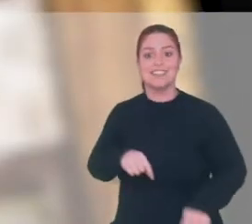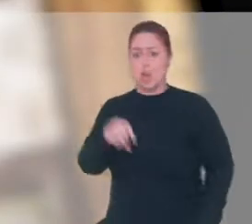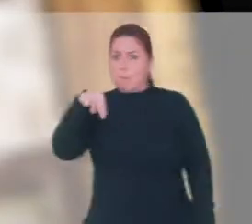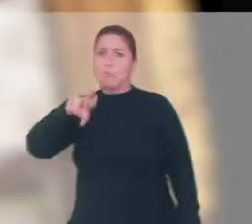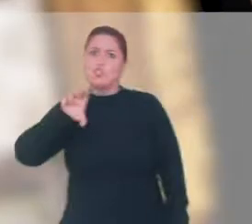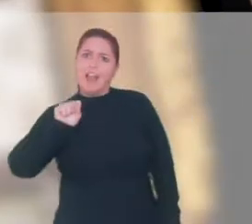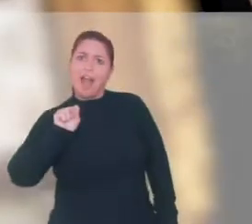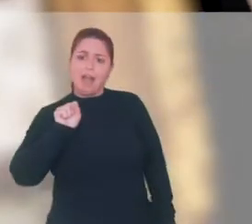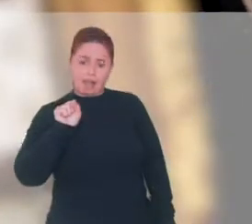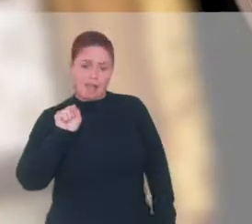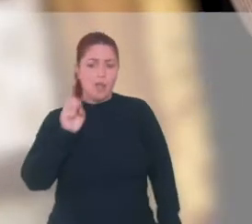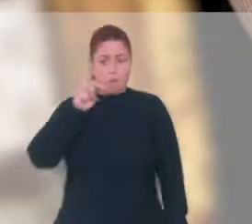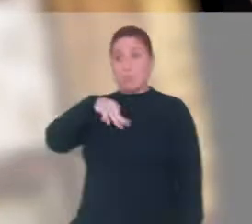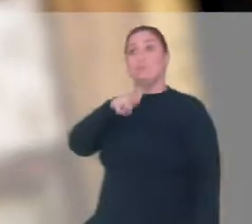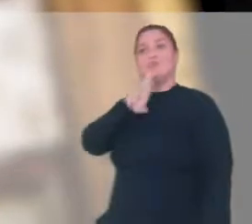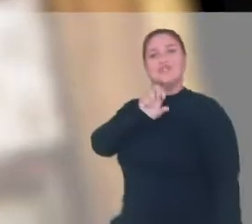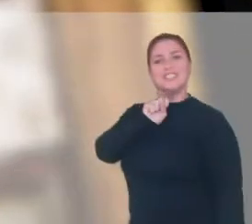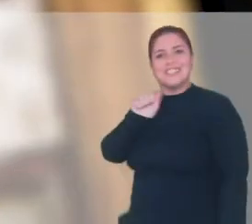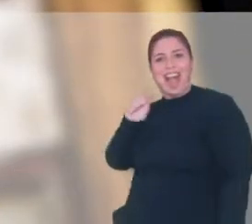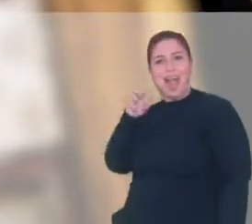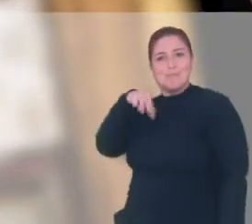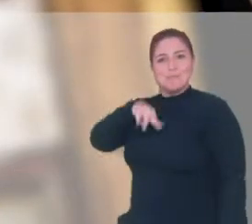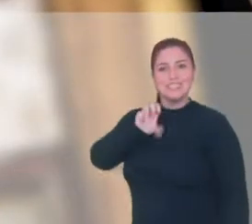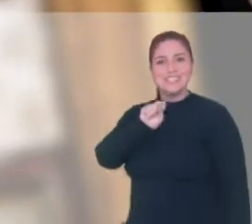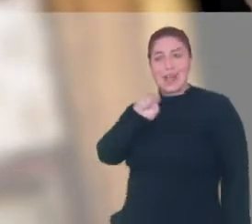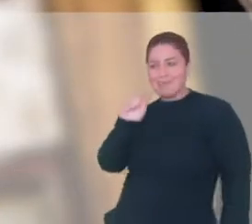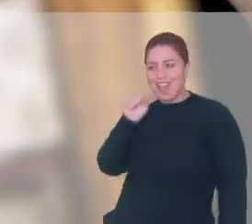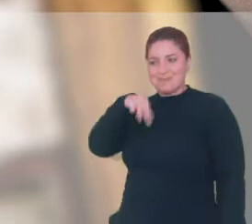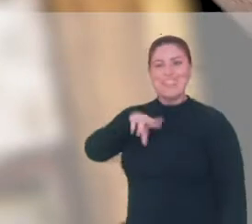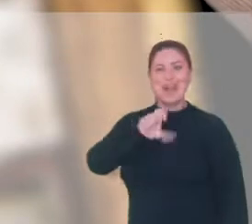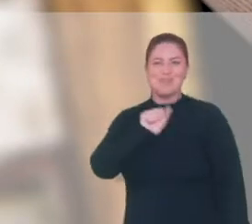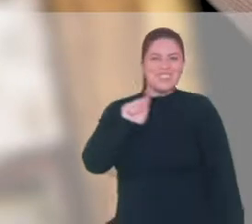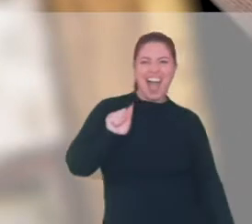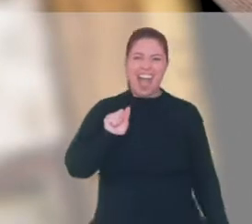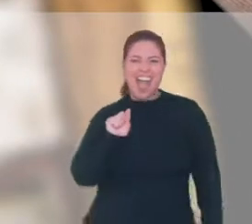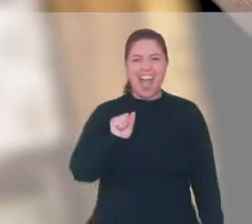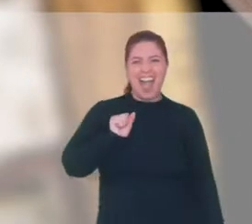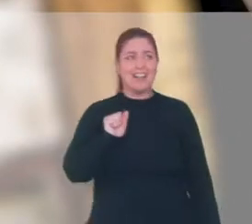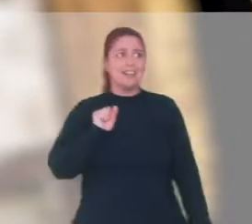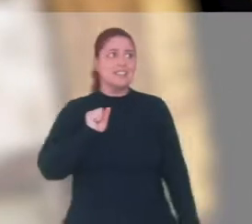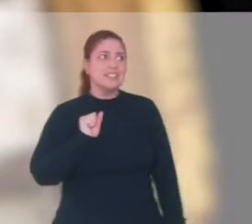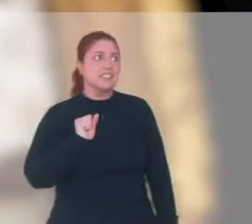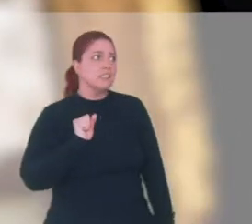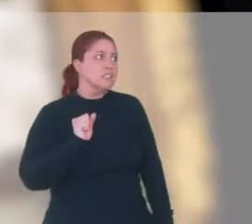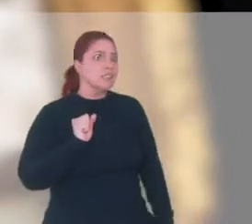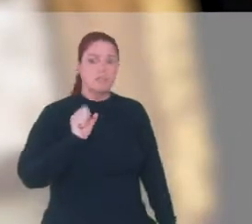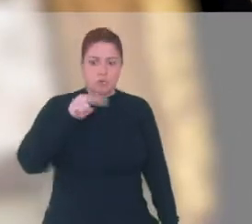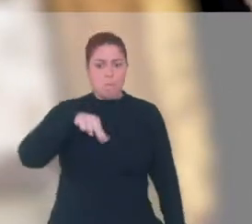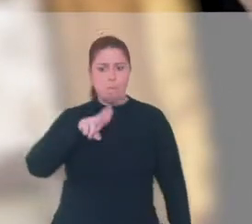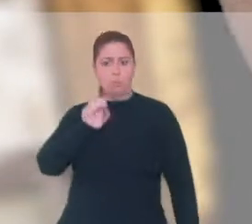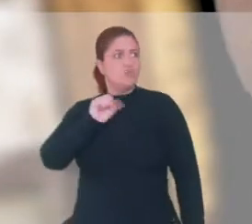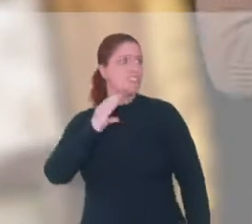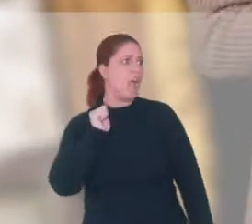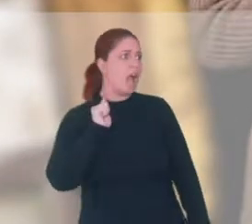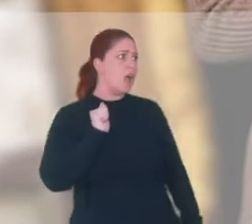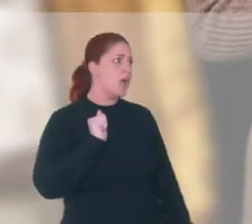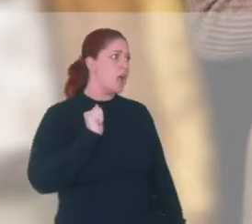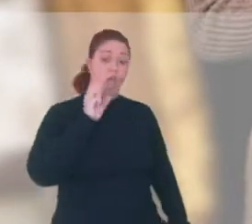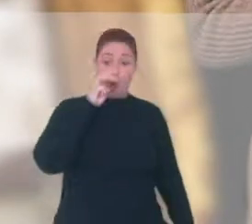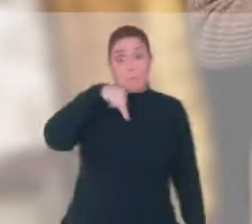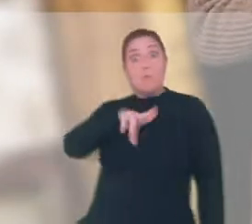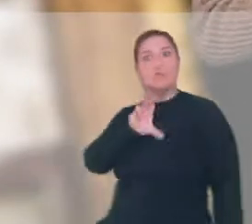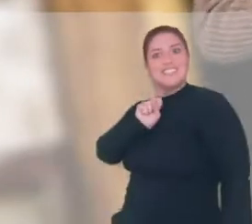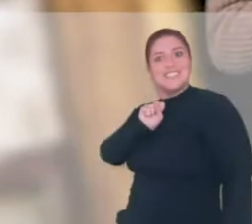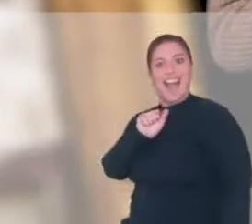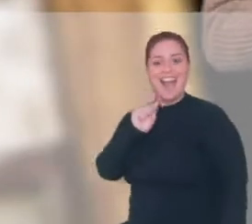Mussá, mussá, mussurungá, mussá, mussá, mussá, mussá, musga, mussá, musgungá,